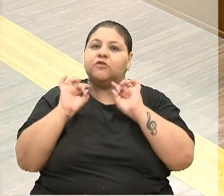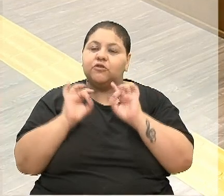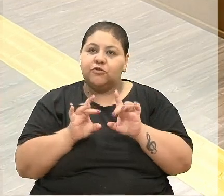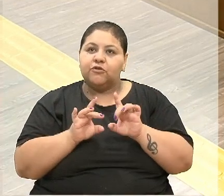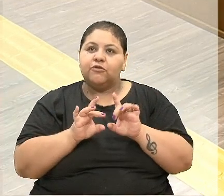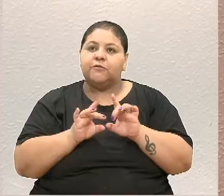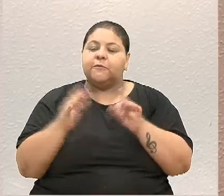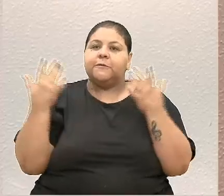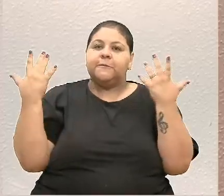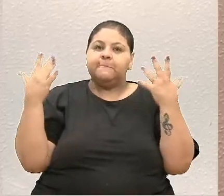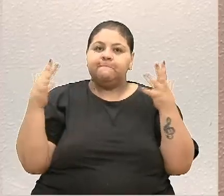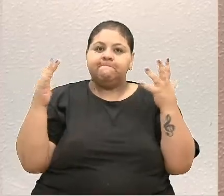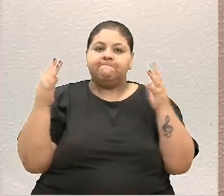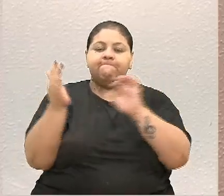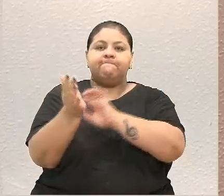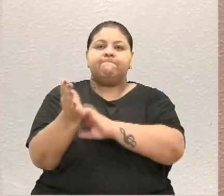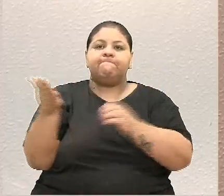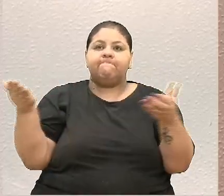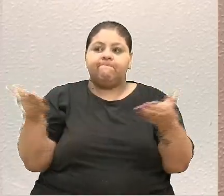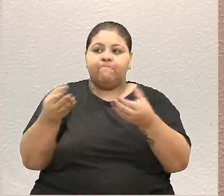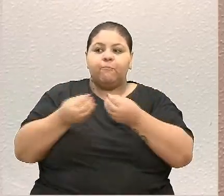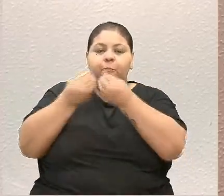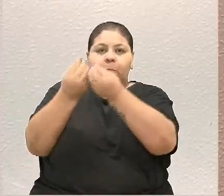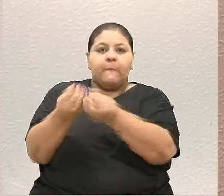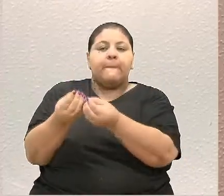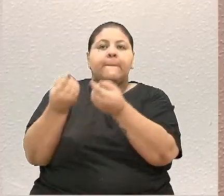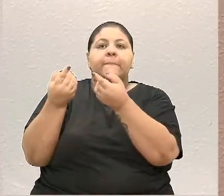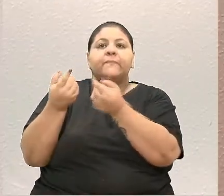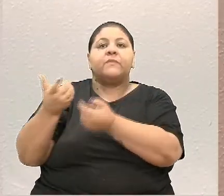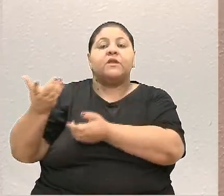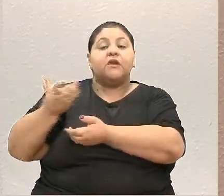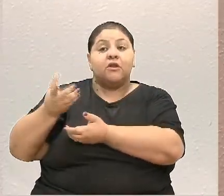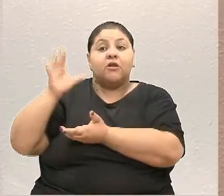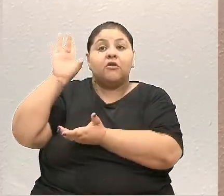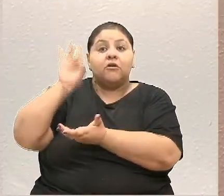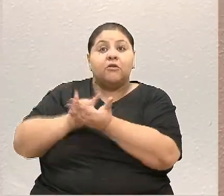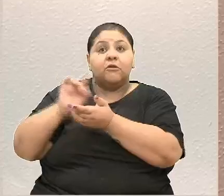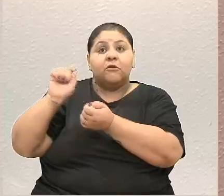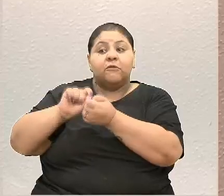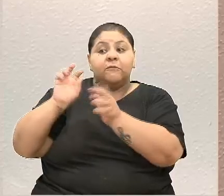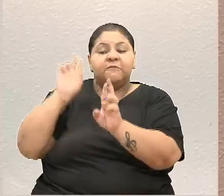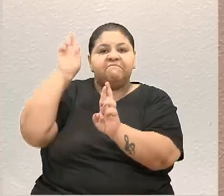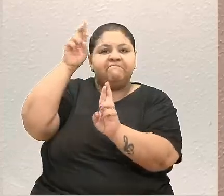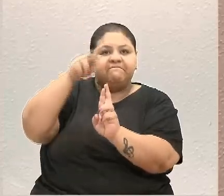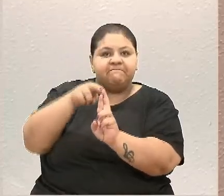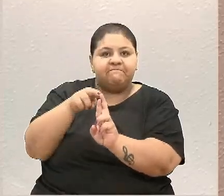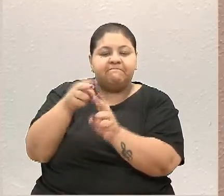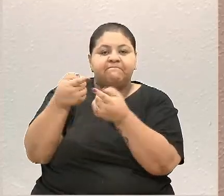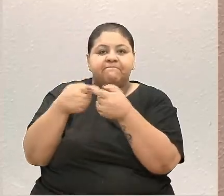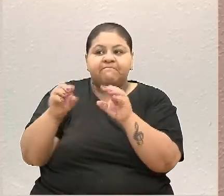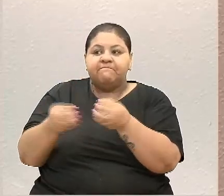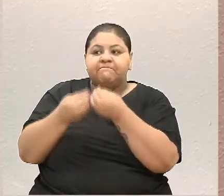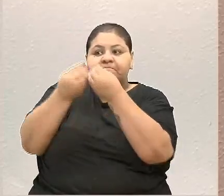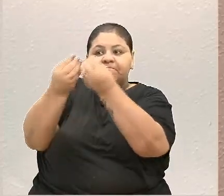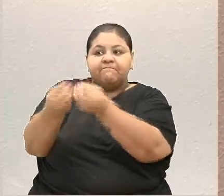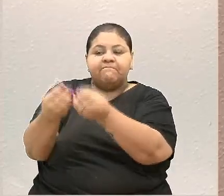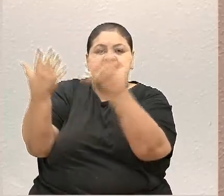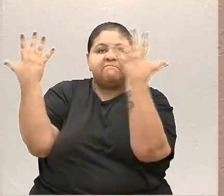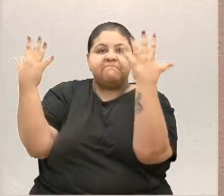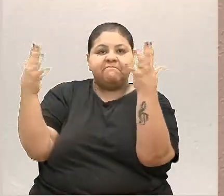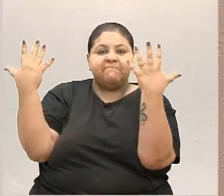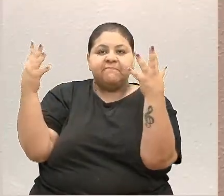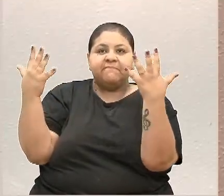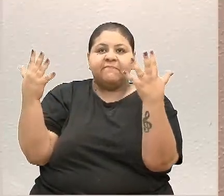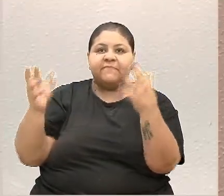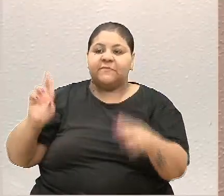de congratulações, já entregues inclusive, mas que queria oficializar, fazer referência aqui. Nós entregamos um voto de